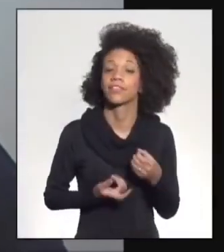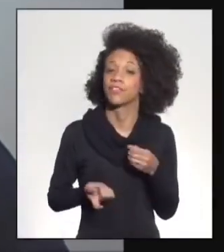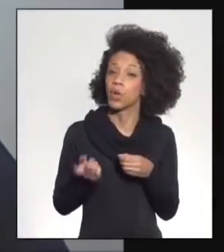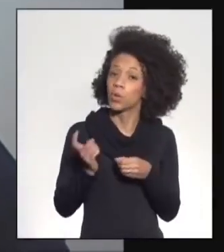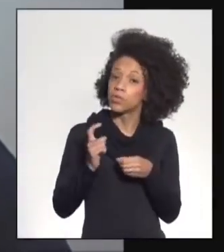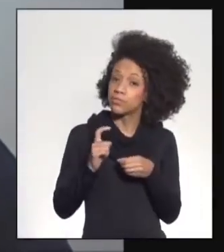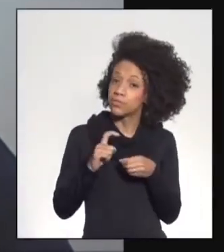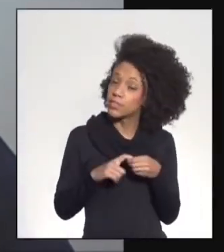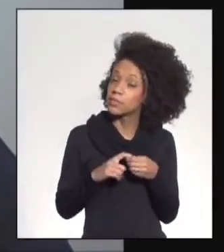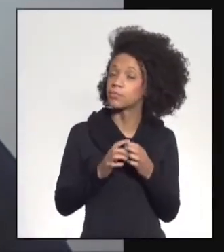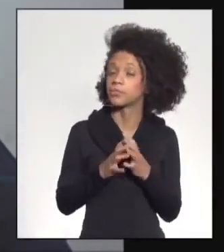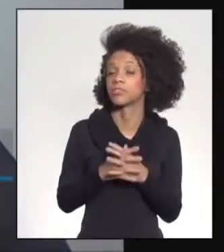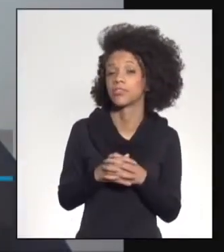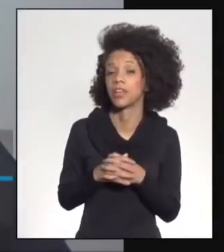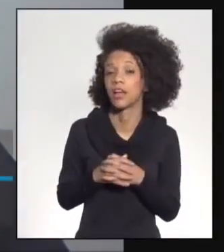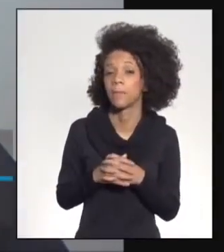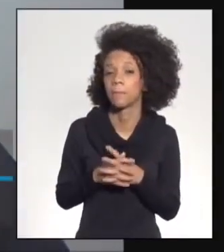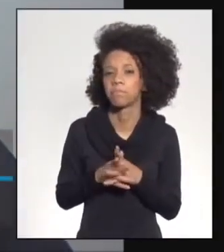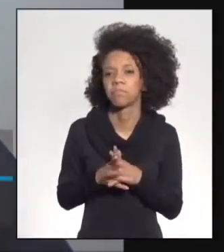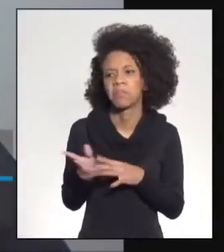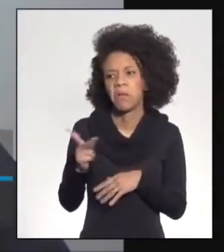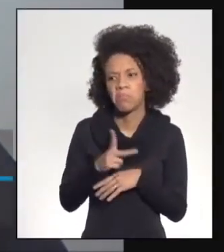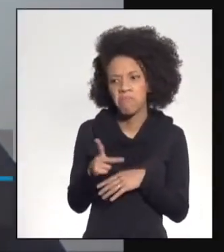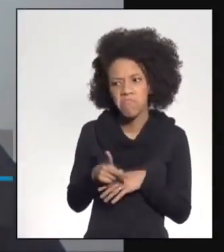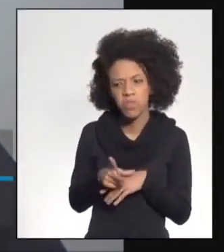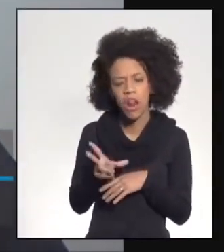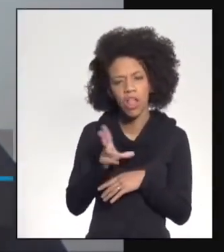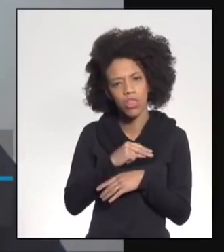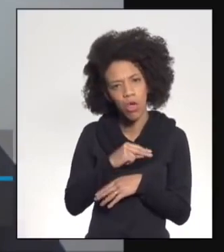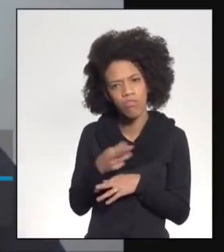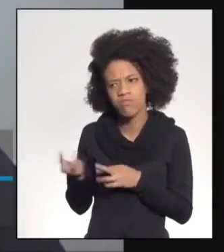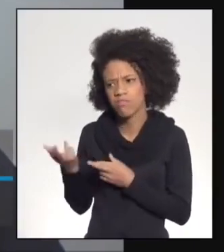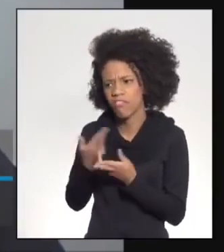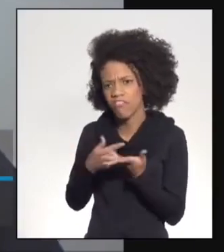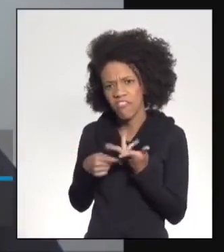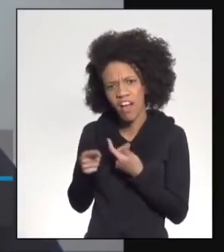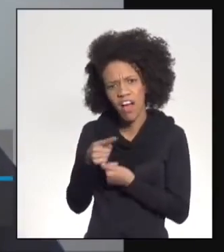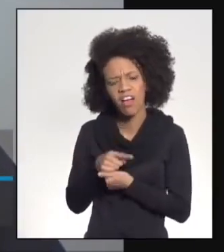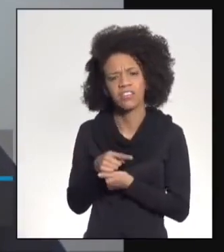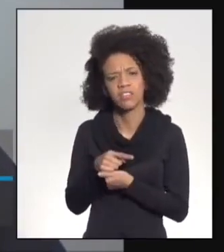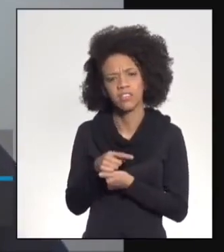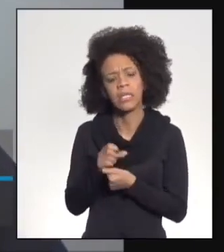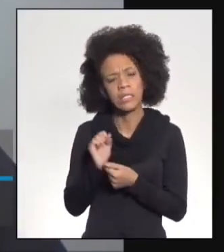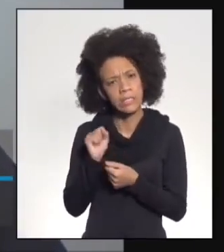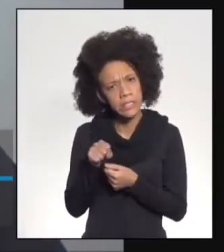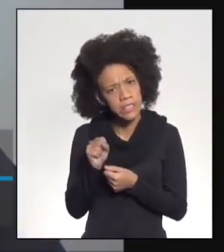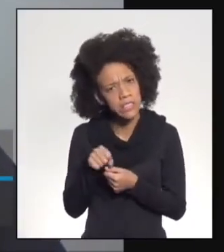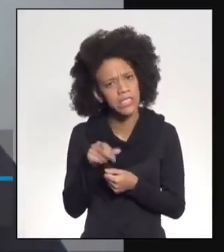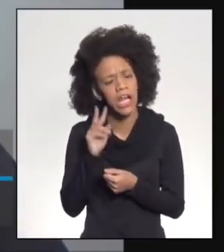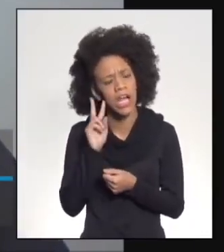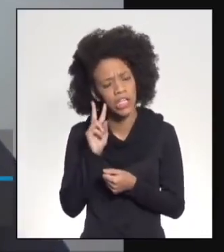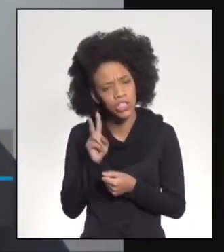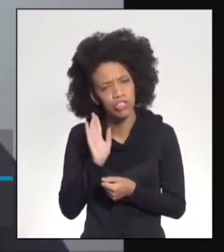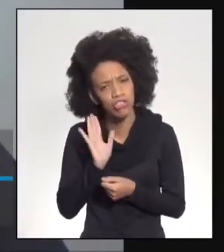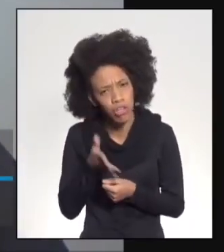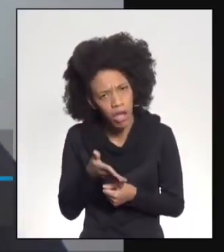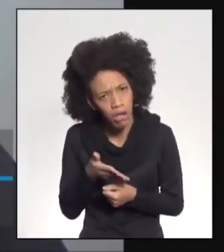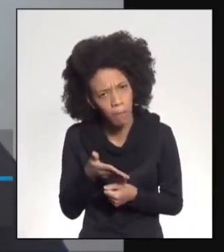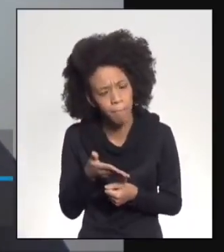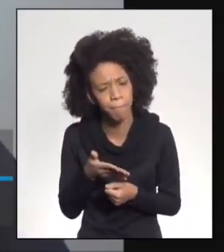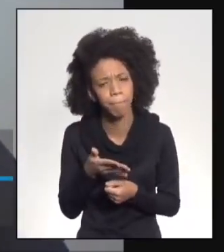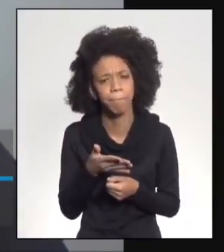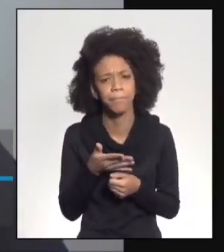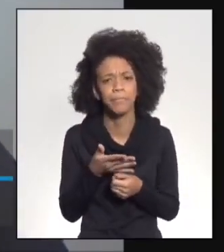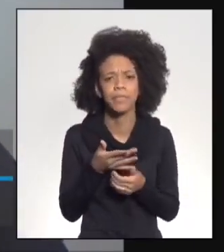Retornamos aqui, né? Fê, muitas respostas colocaram que sim, muitos já viram, né,